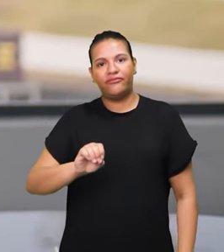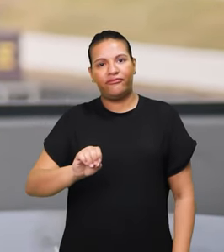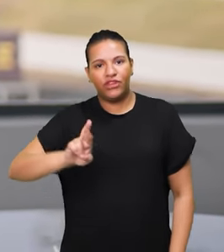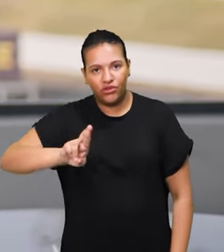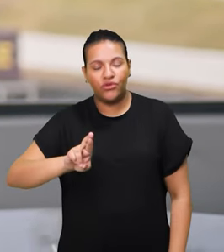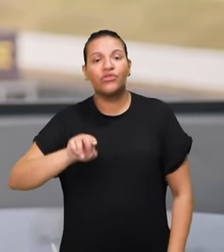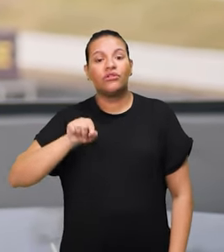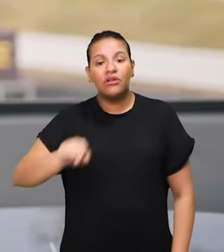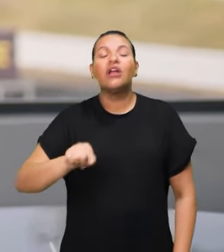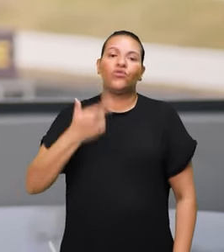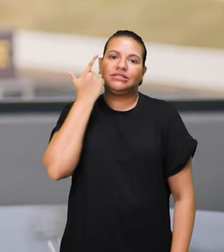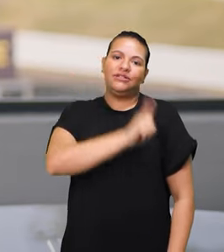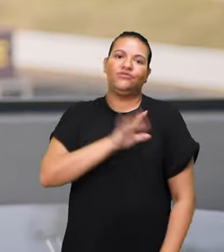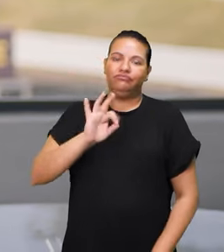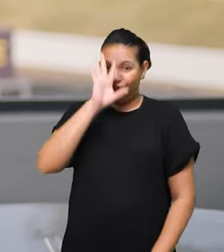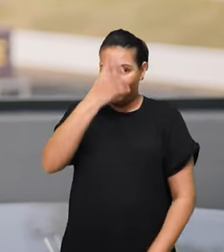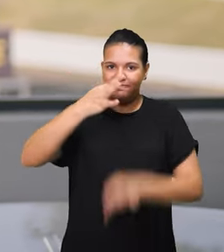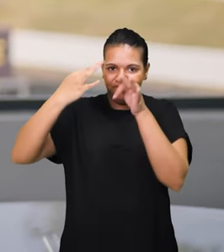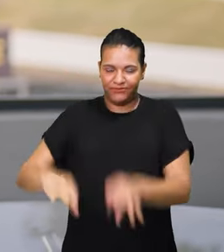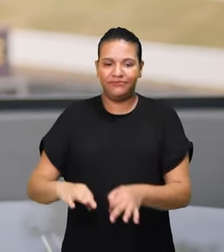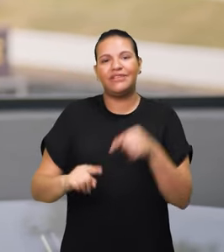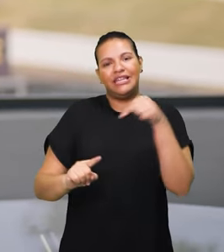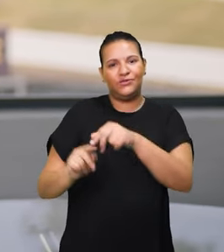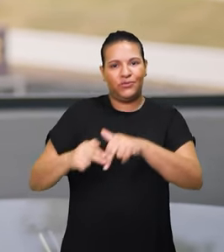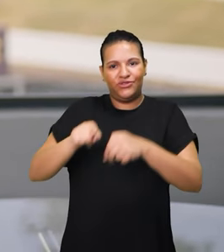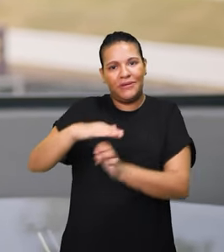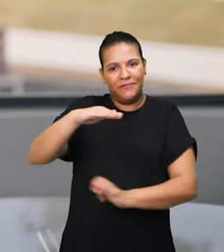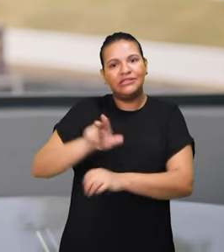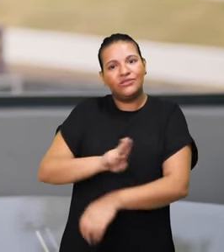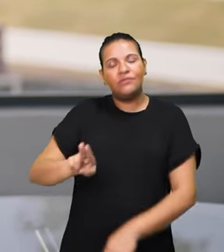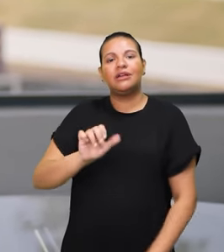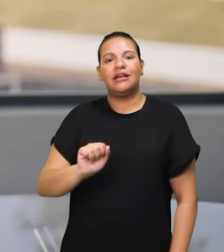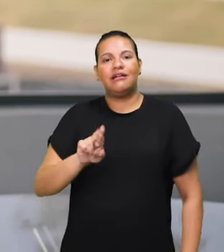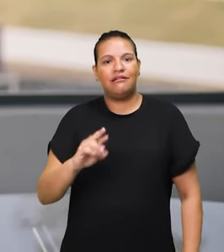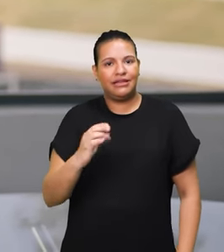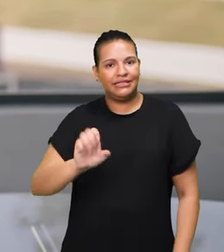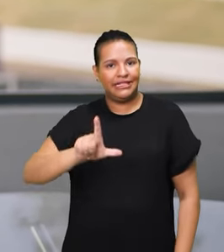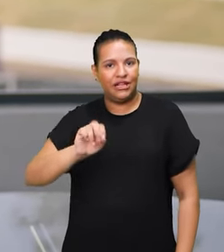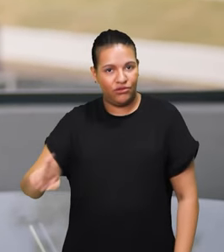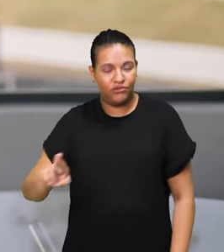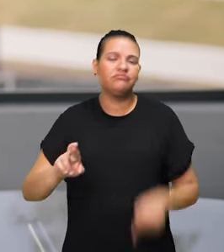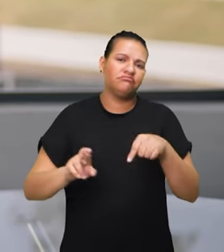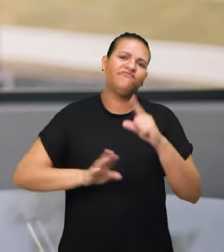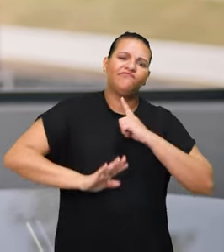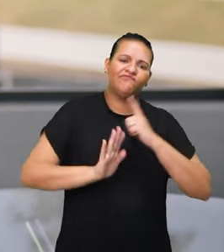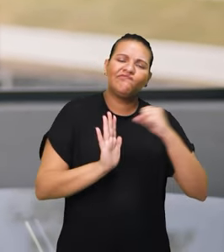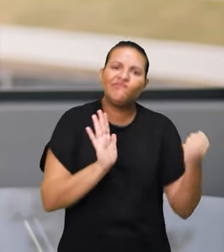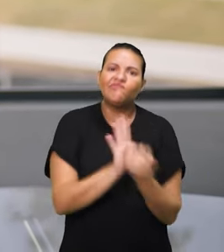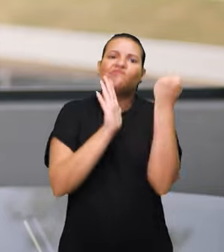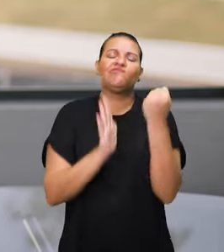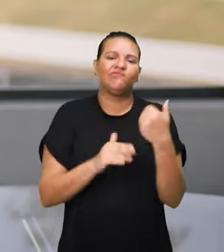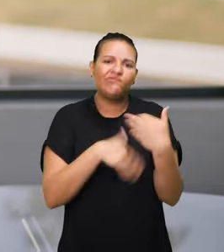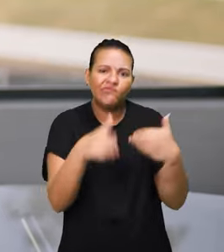na celor meital e a melhor solução para isso e e eles também enxergaram isso como uma plataforma